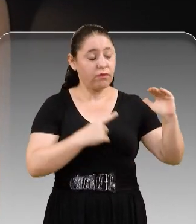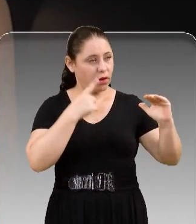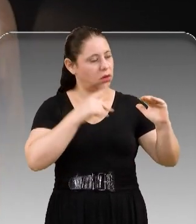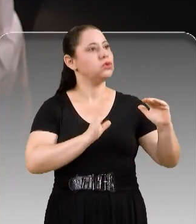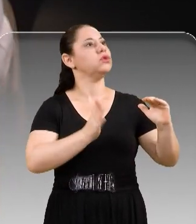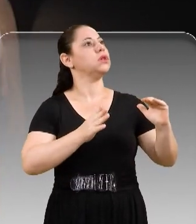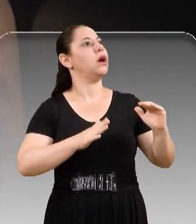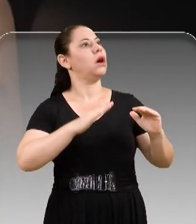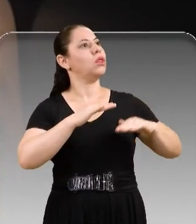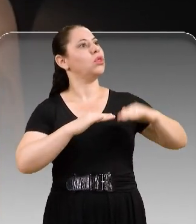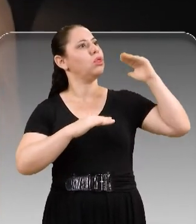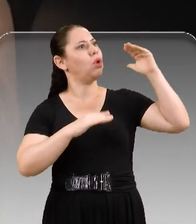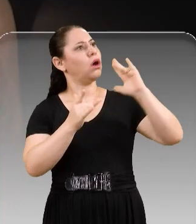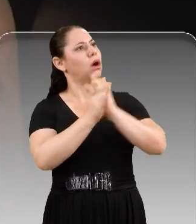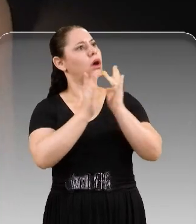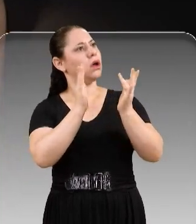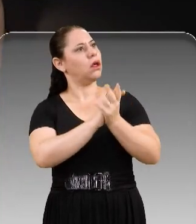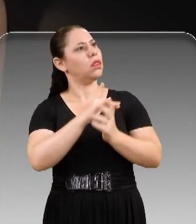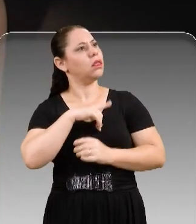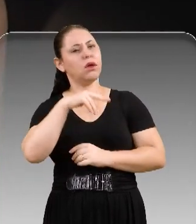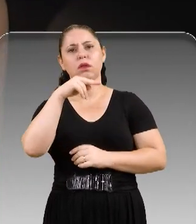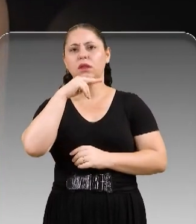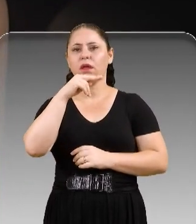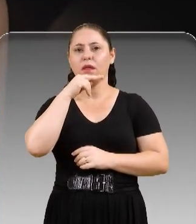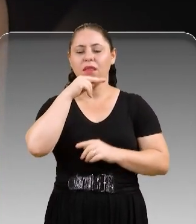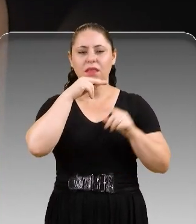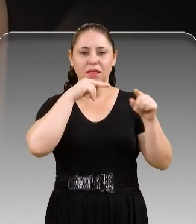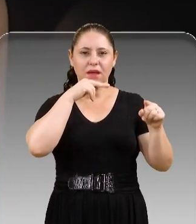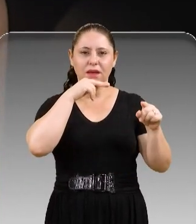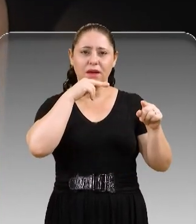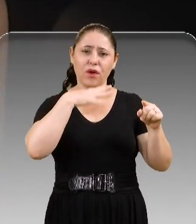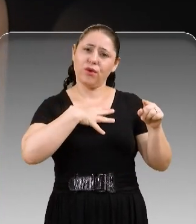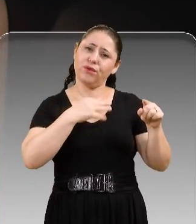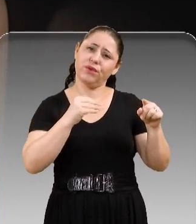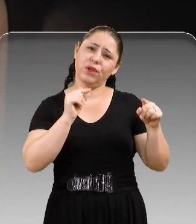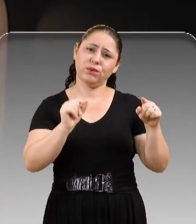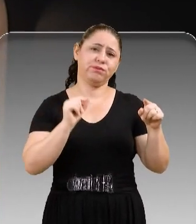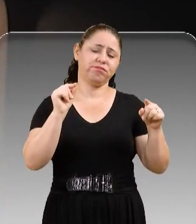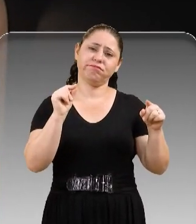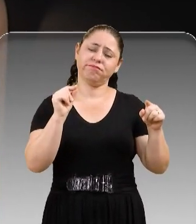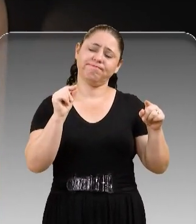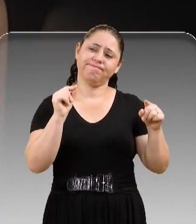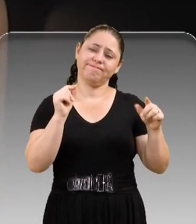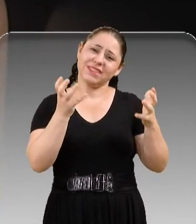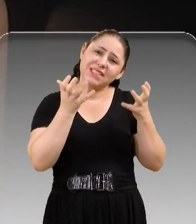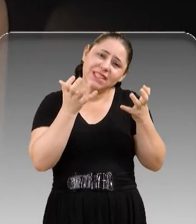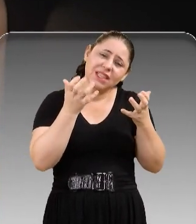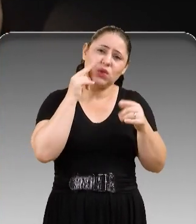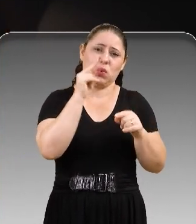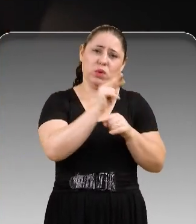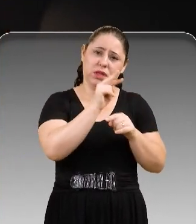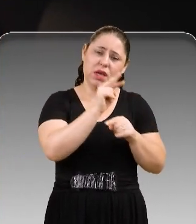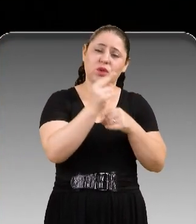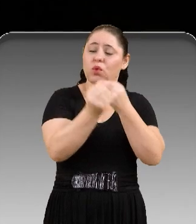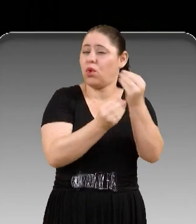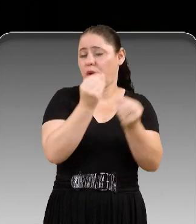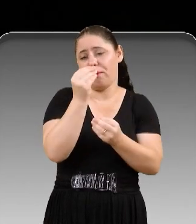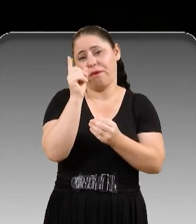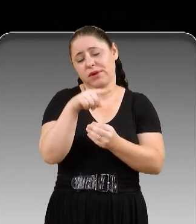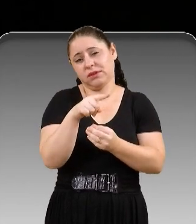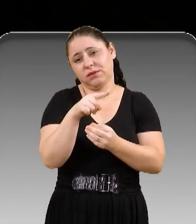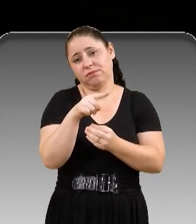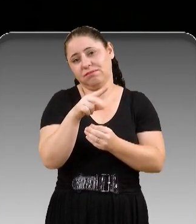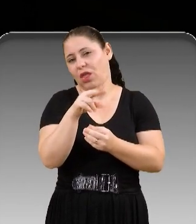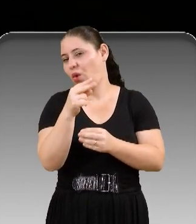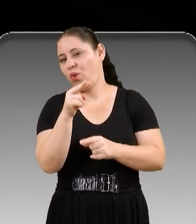crescimento. Quando você vê, eles já estão adultos, casados, filhos, e tem um neto. Aí o neto é aquele filho que você queria ter cuidado da forma que